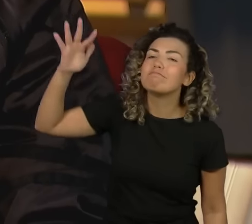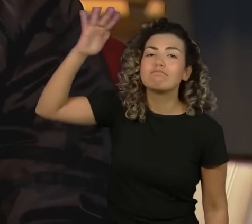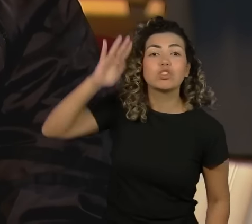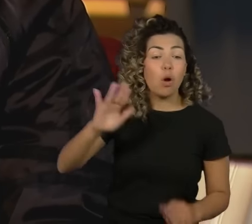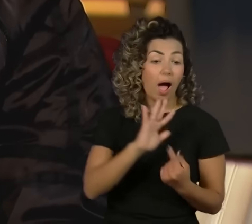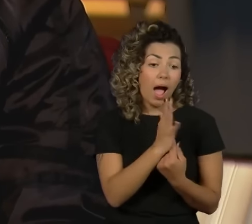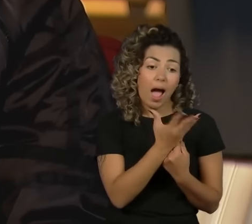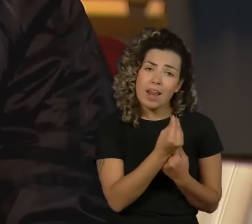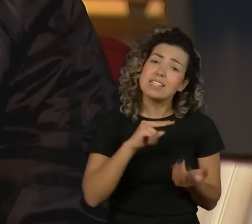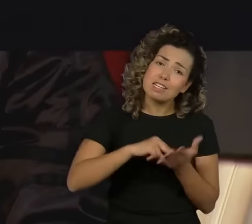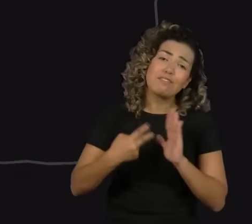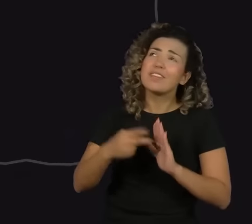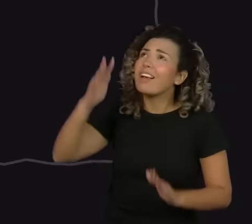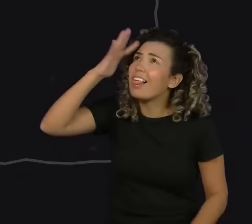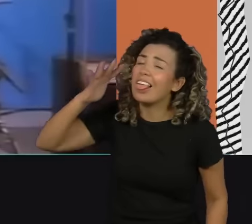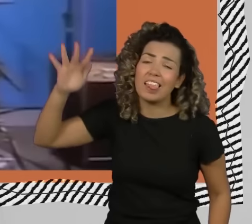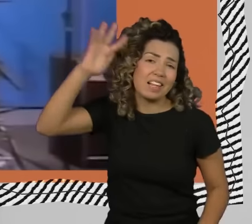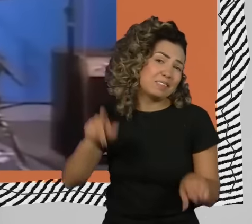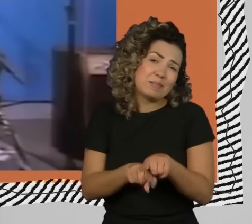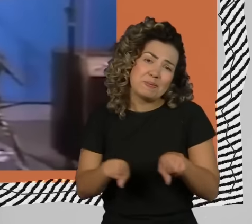ligada à obsessão também.